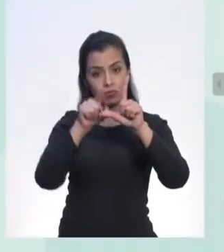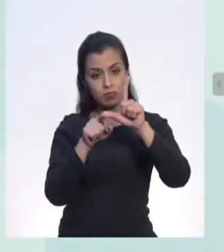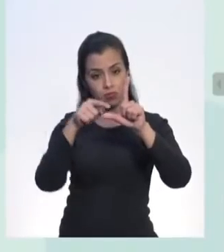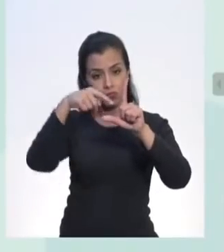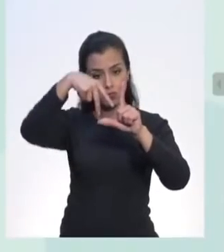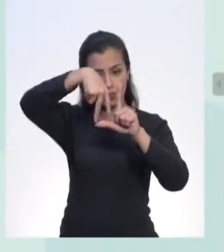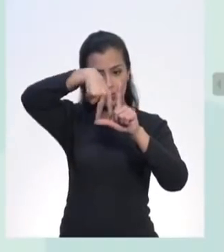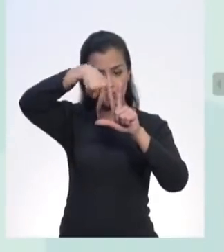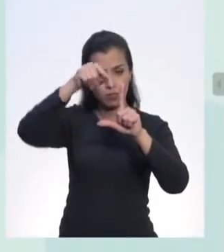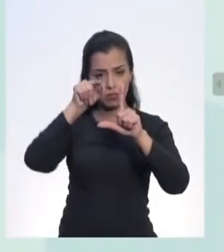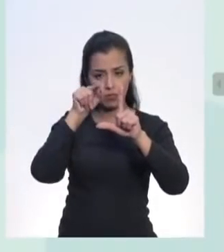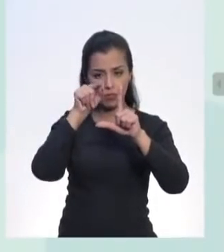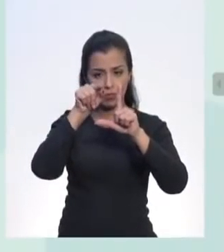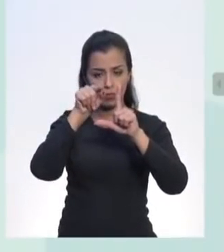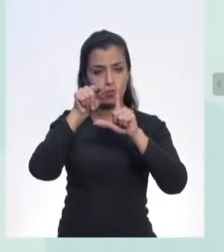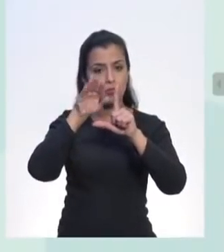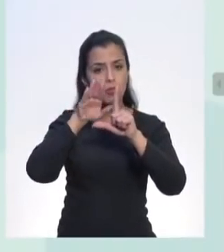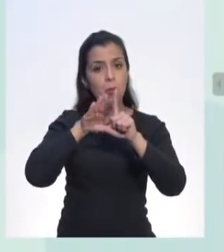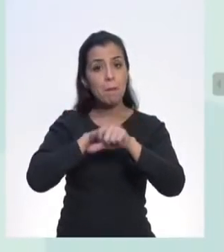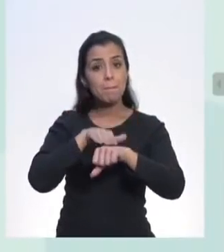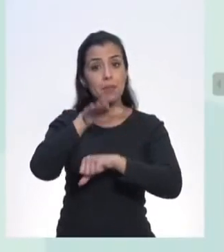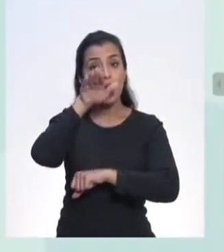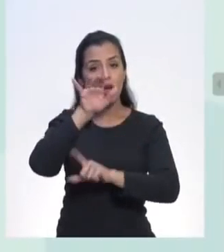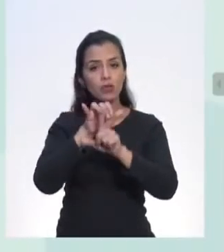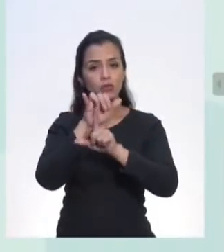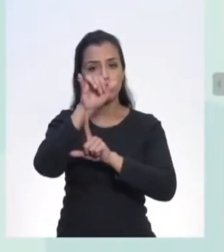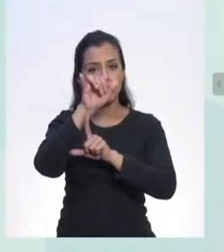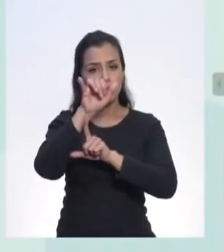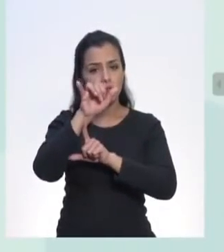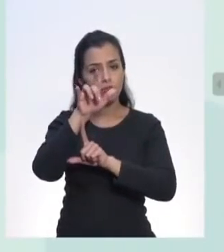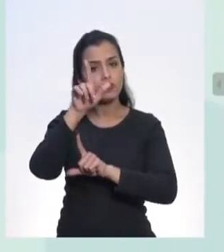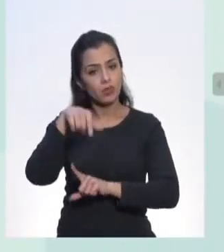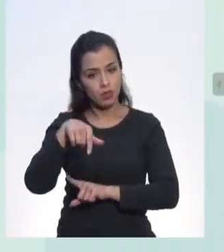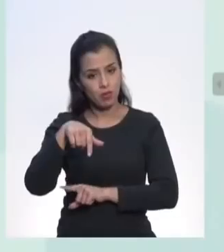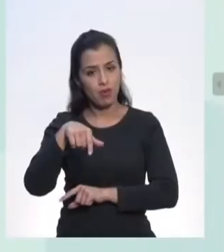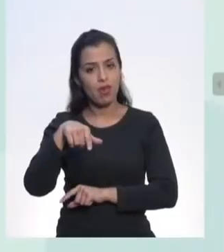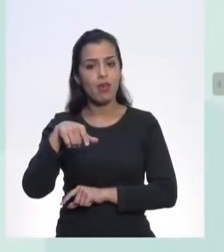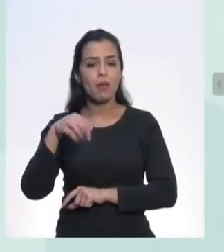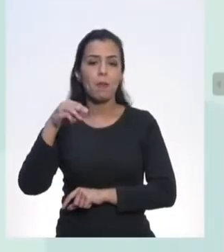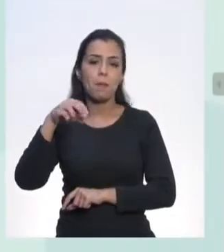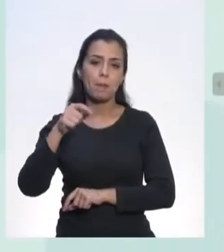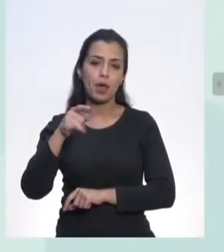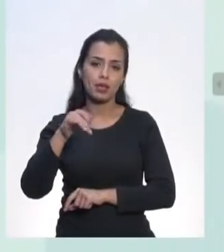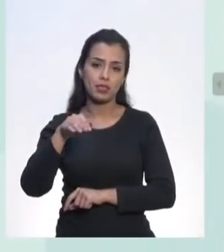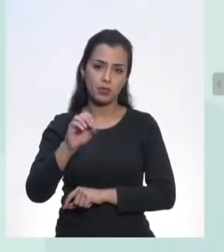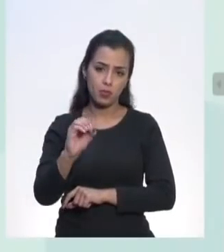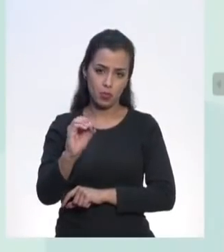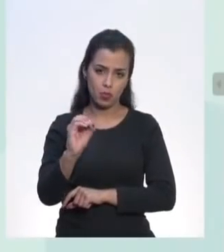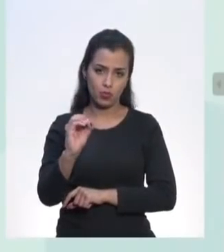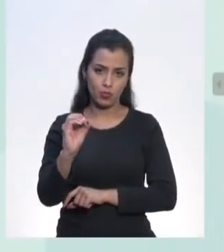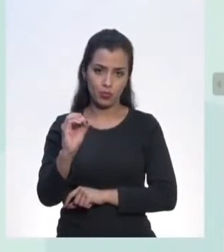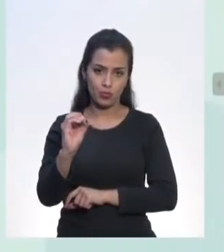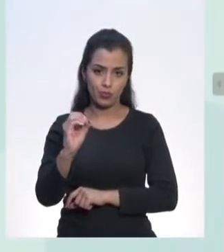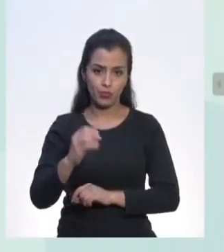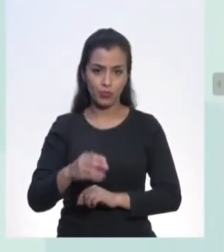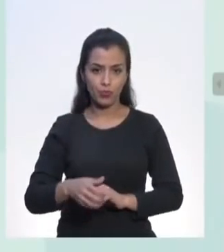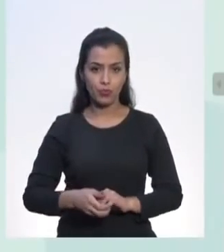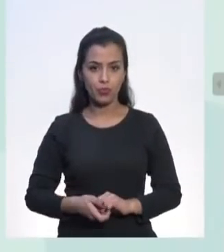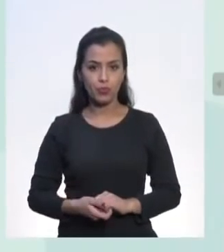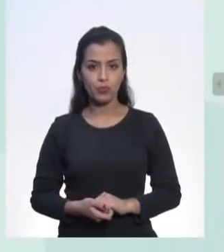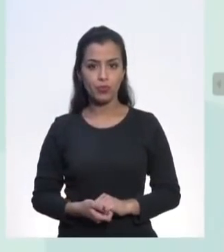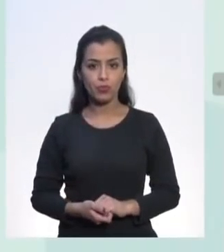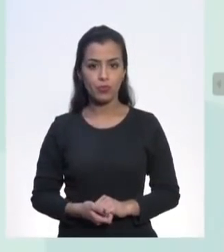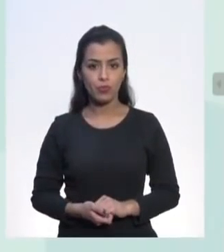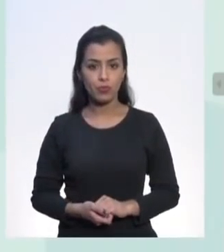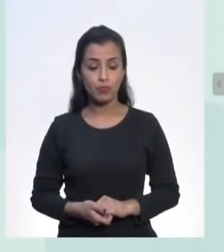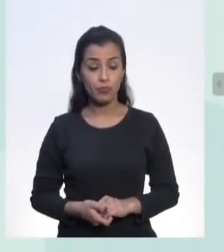usado no eixo Y? Sim. Então, o meu vértice é ponto de máximo.